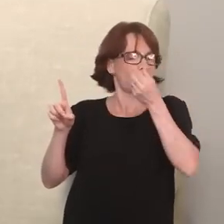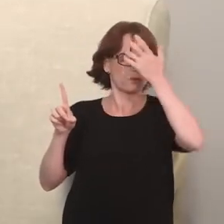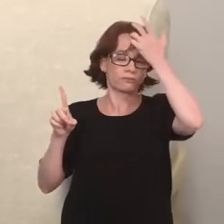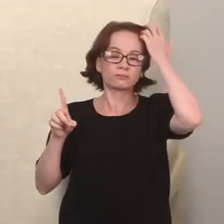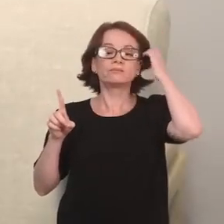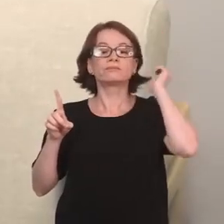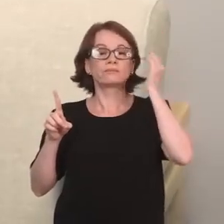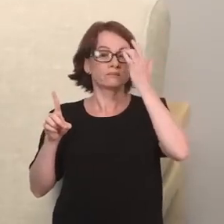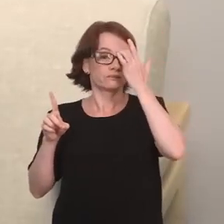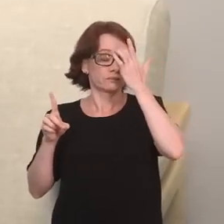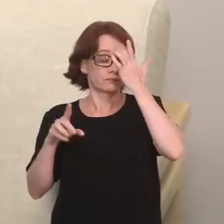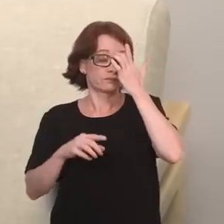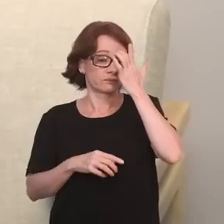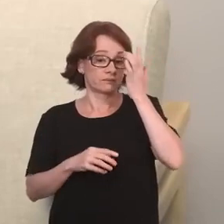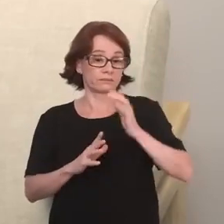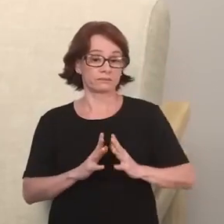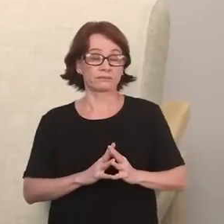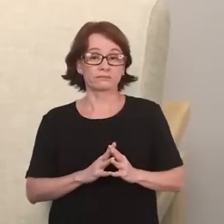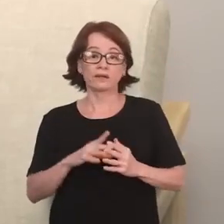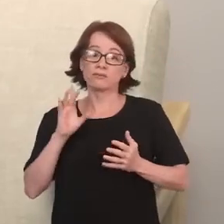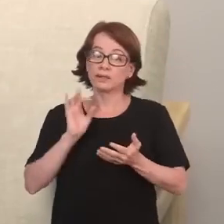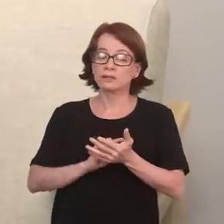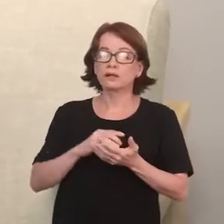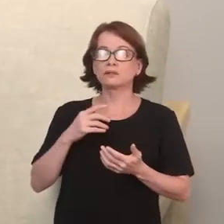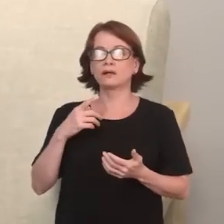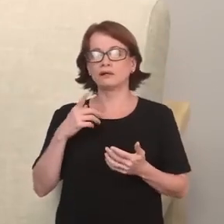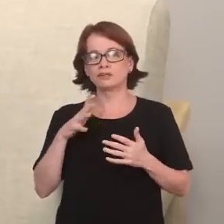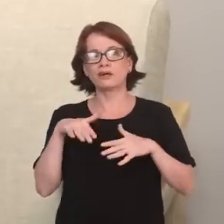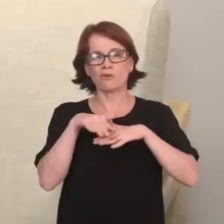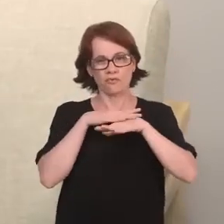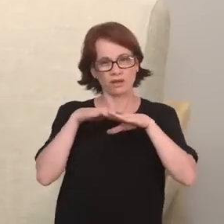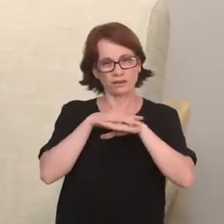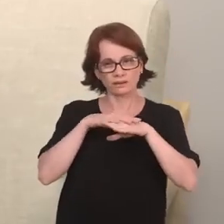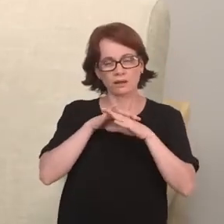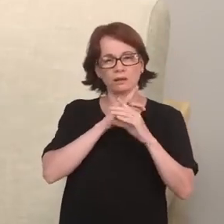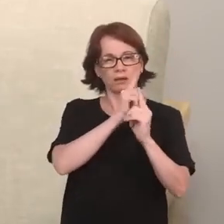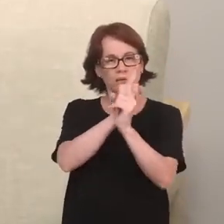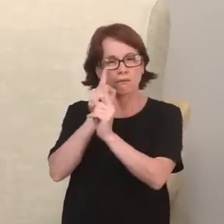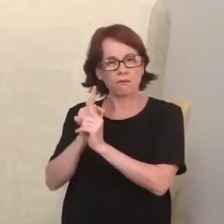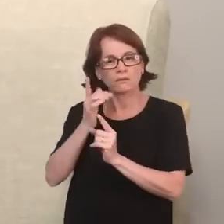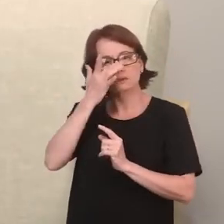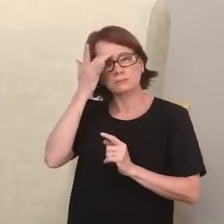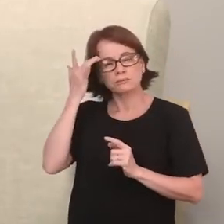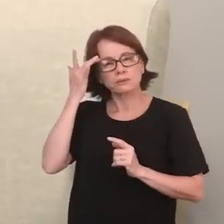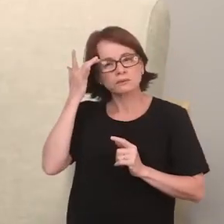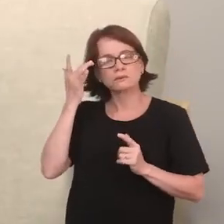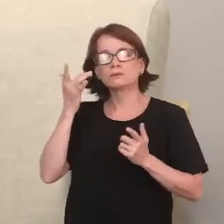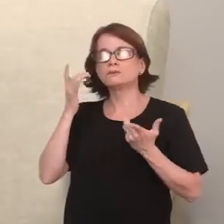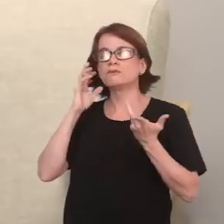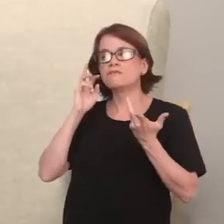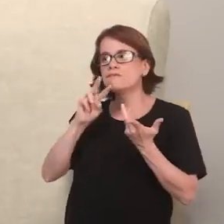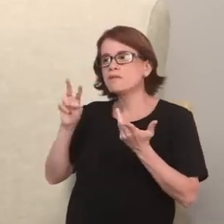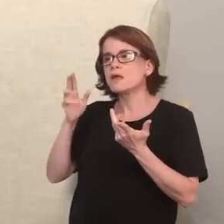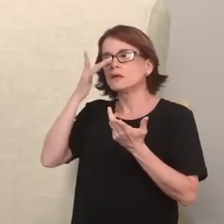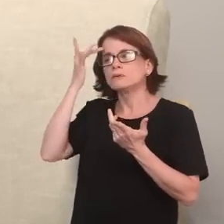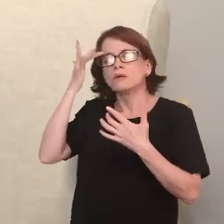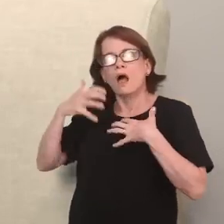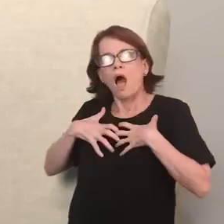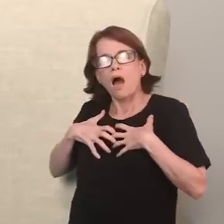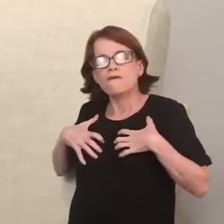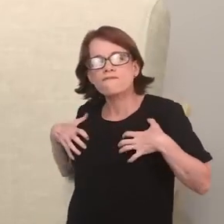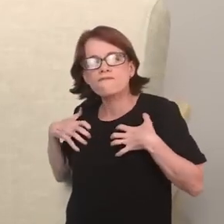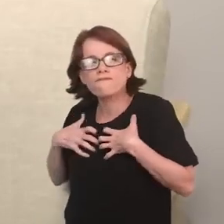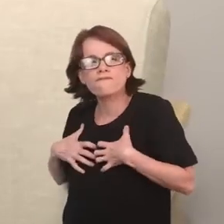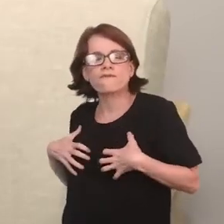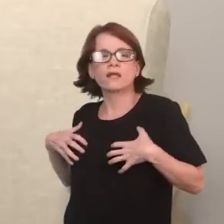as pessoas muito aflitas. Realmente, a gente sabe o tanto que a gente conquistou, né,